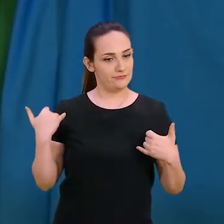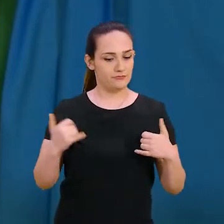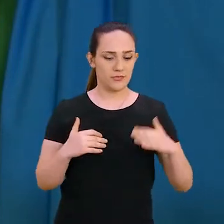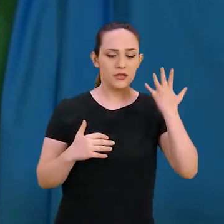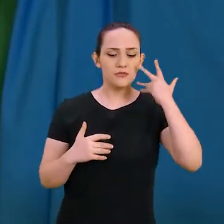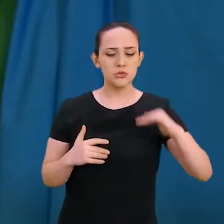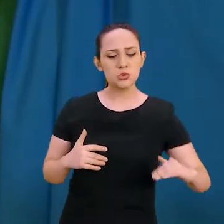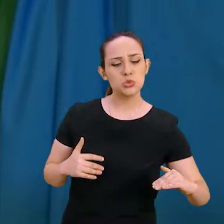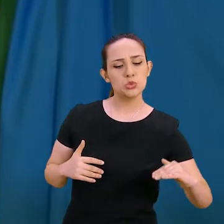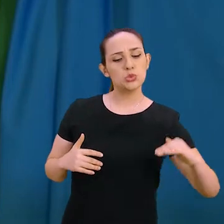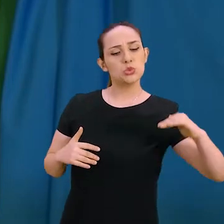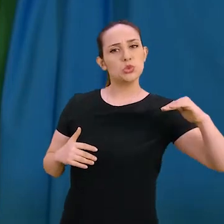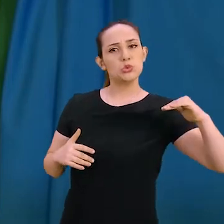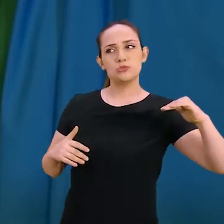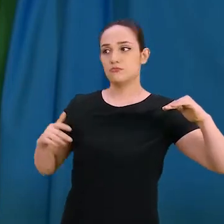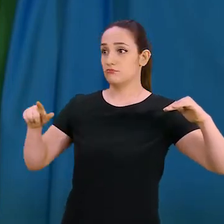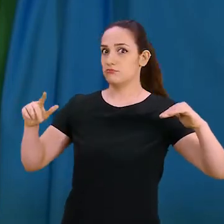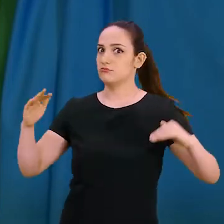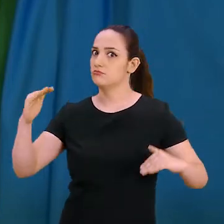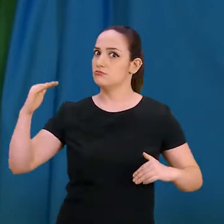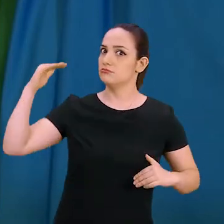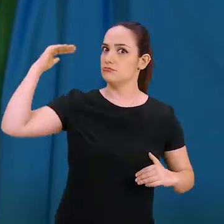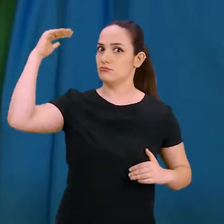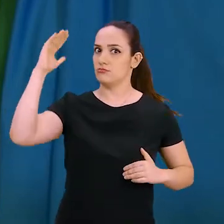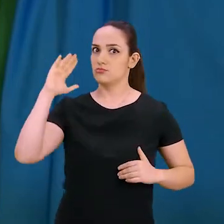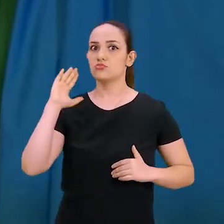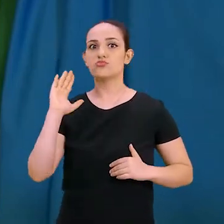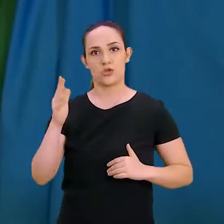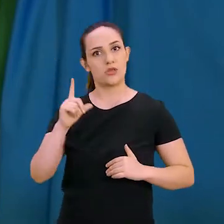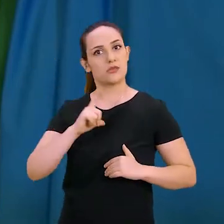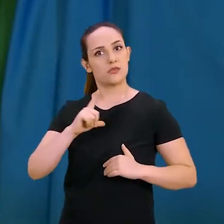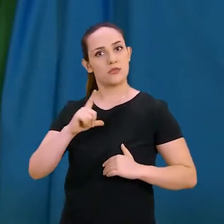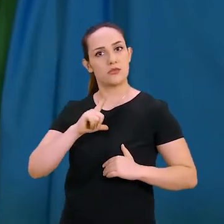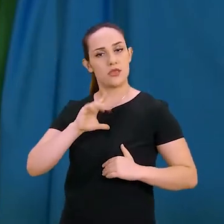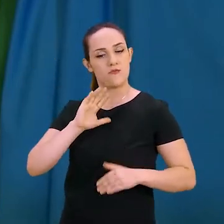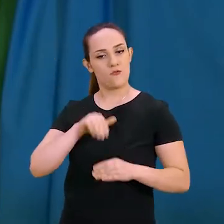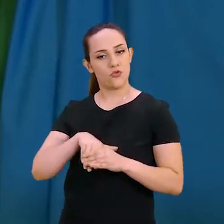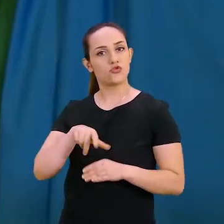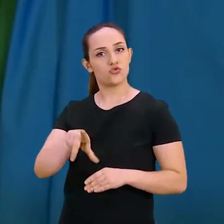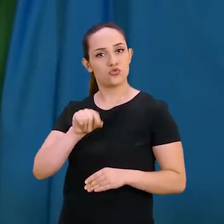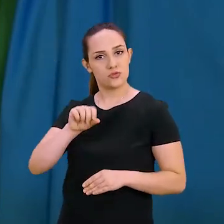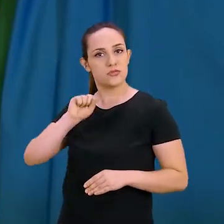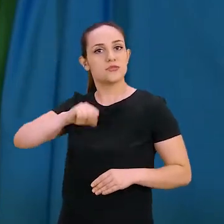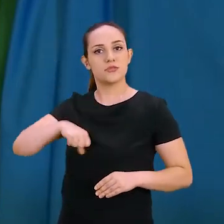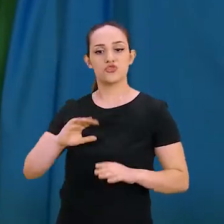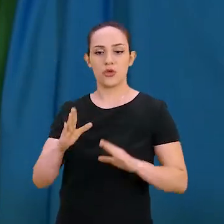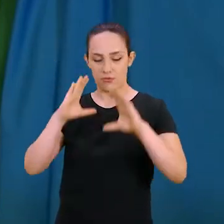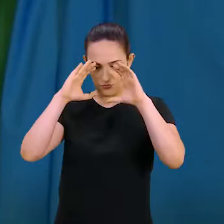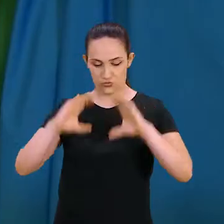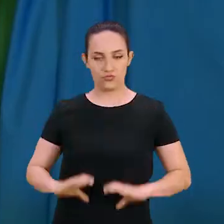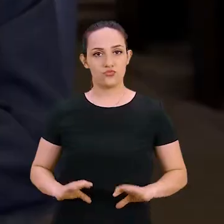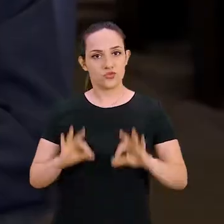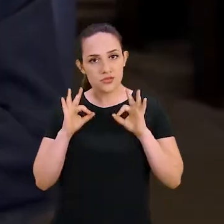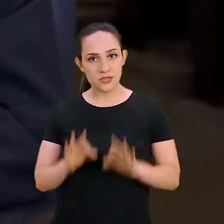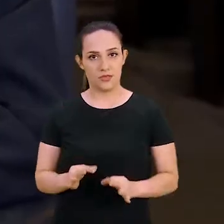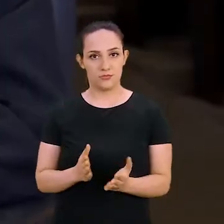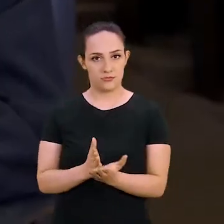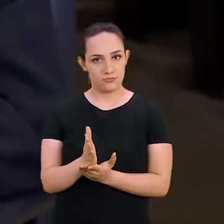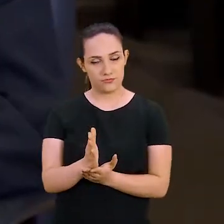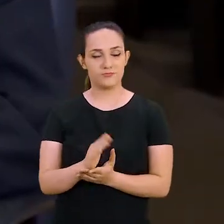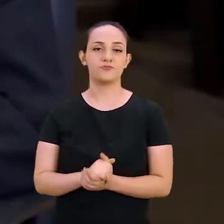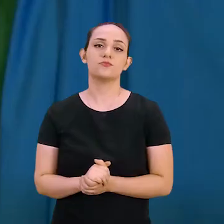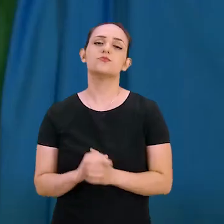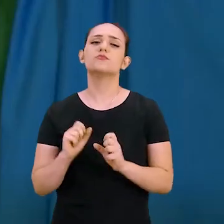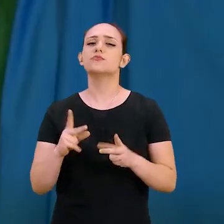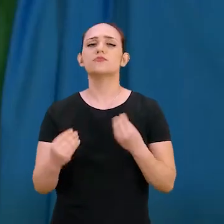pequenininhos até os maiores, que já exercem o voto, já exercem a sua cidadania de forma efetiva. Sim. Como nasceu esse